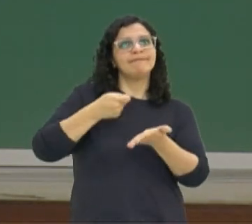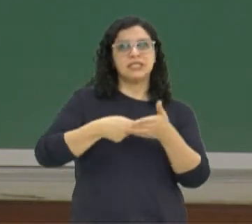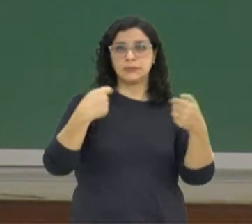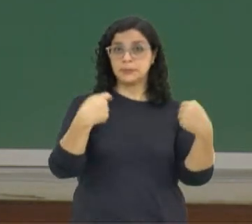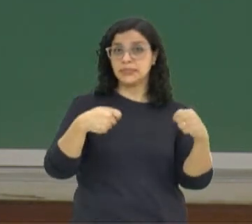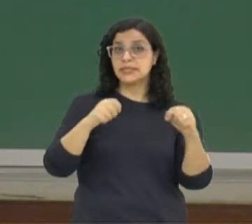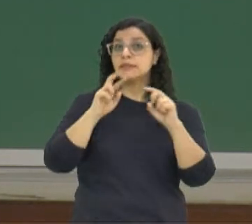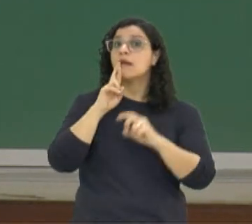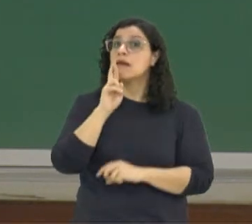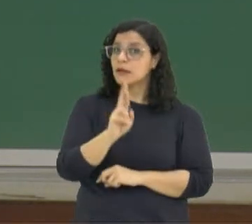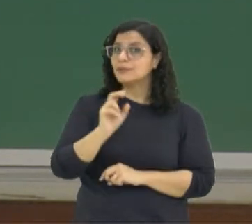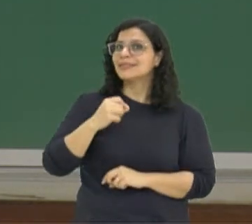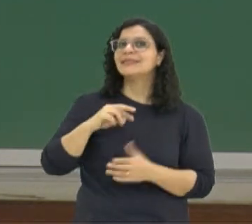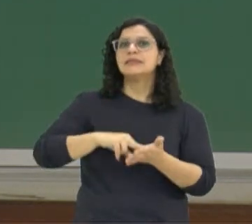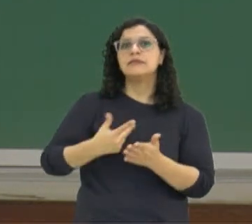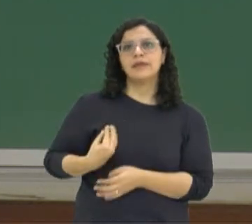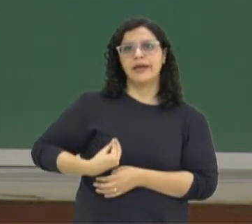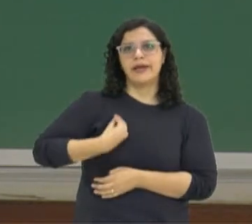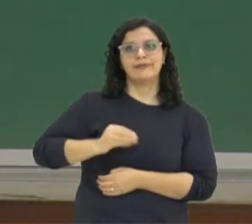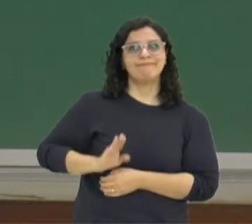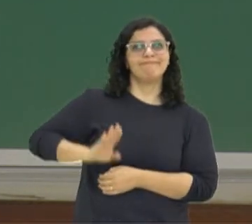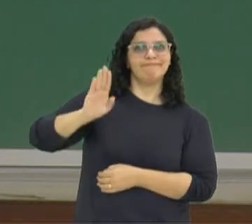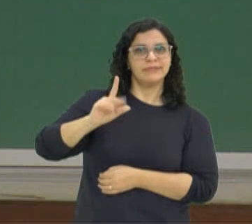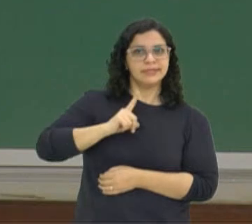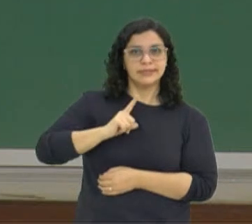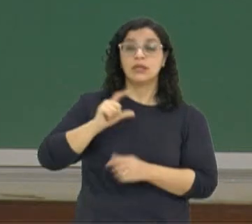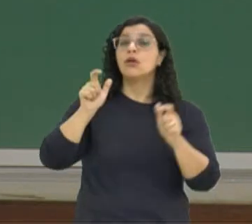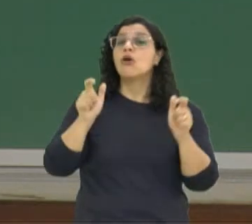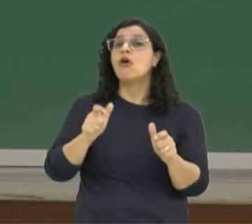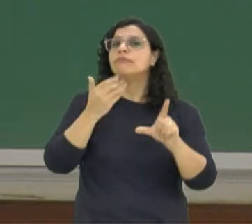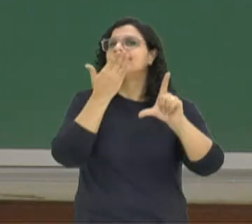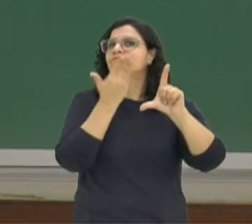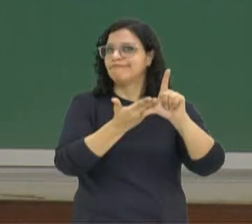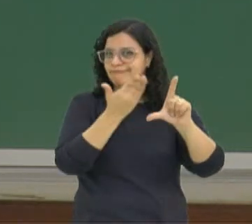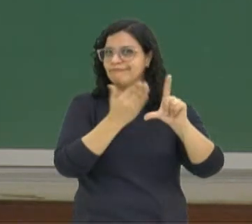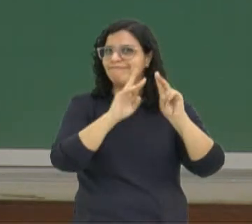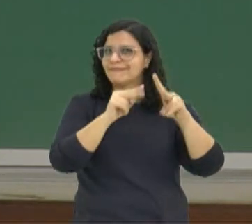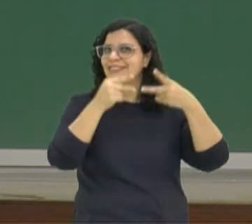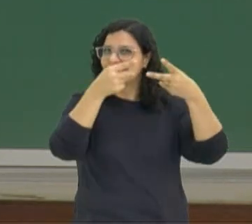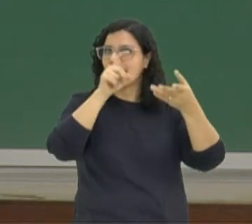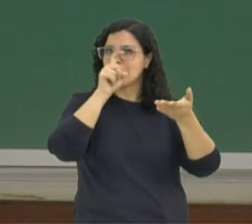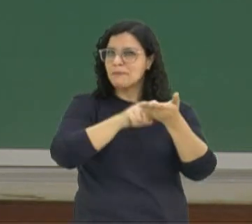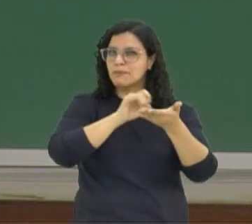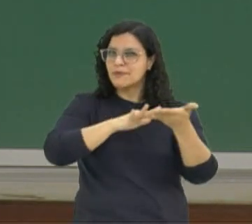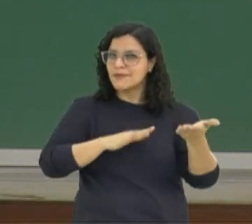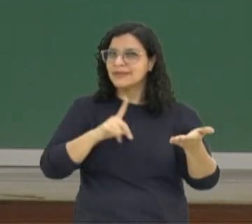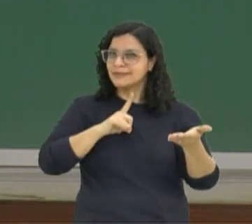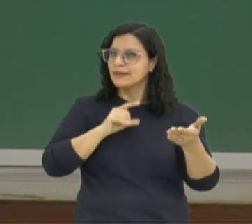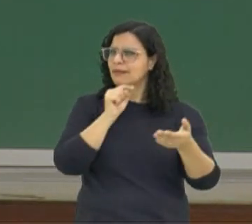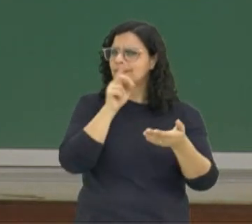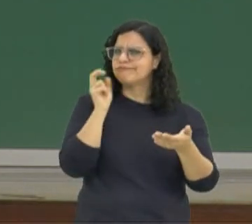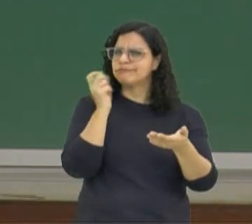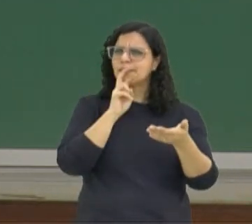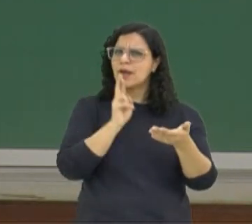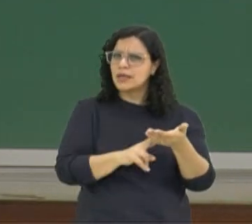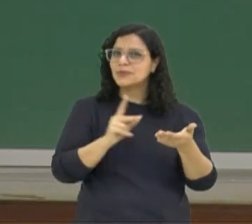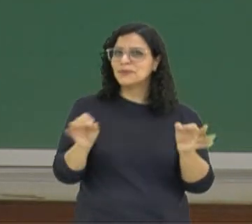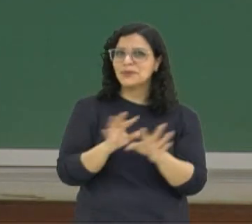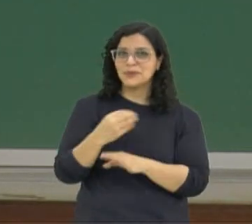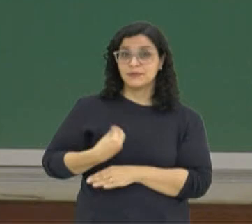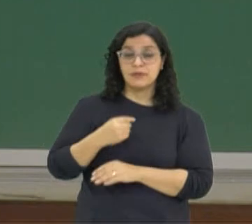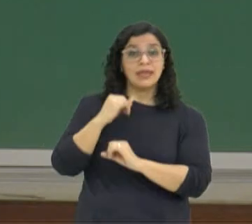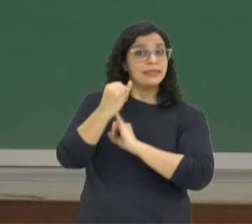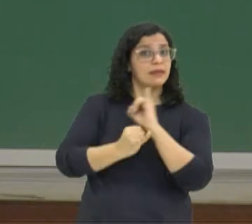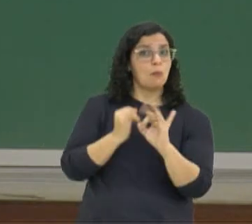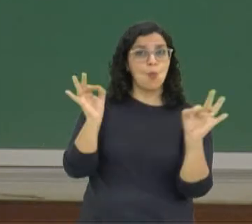Atividade obrigatória conta como registro de presença de vocês, né? Está lá acompanhada dessa aula no Classroom. Se você não tem acesso